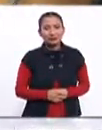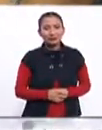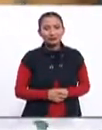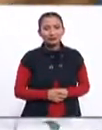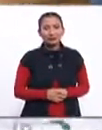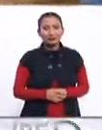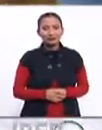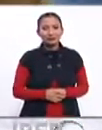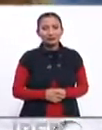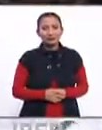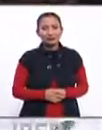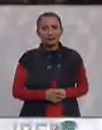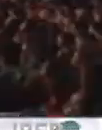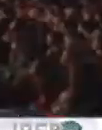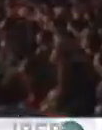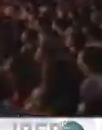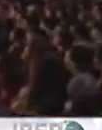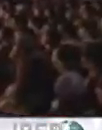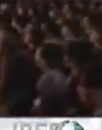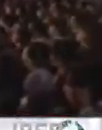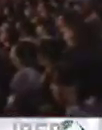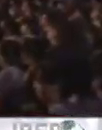Cláudia.